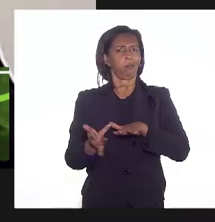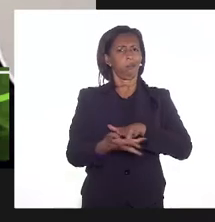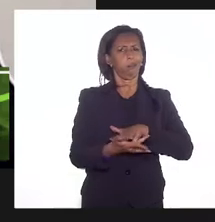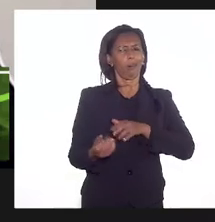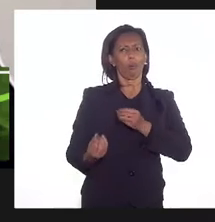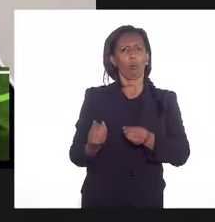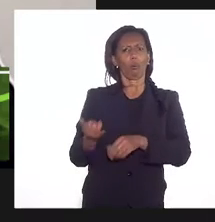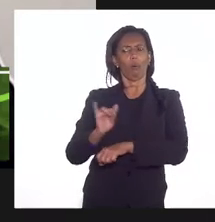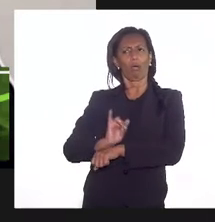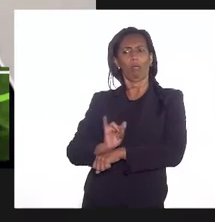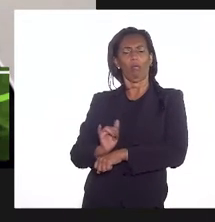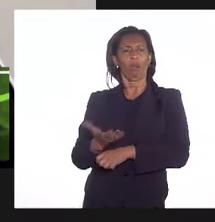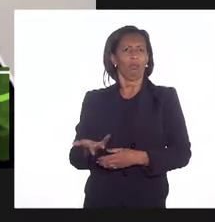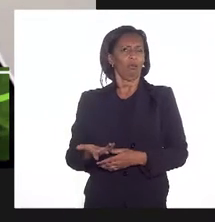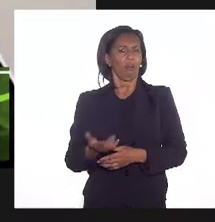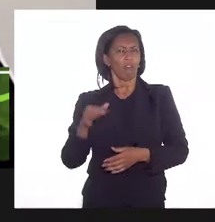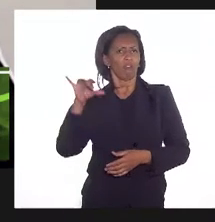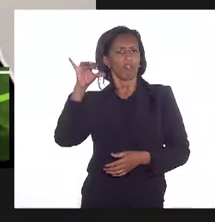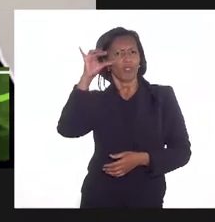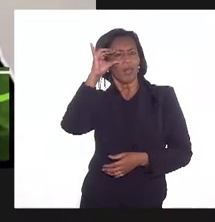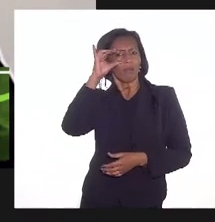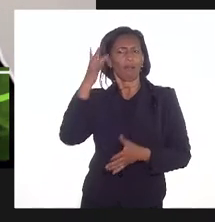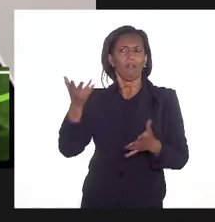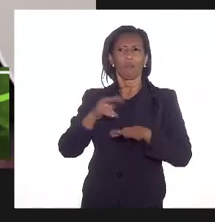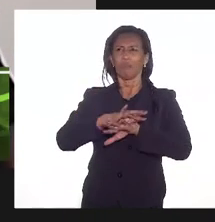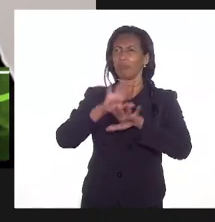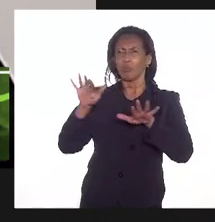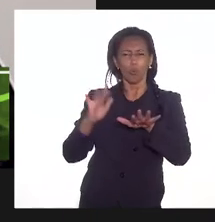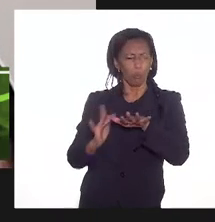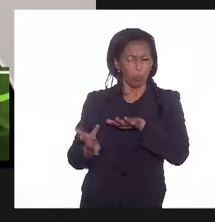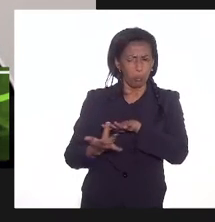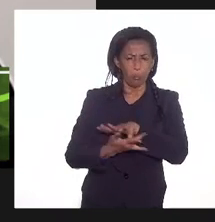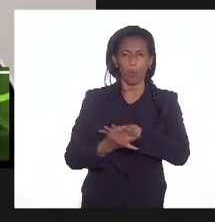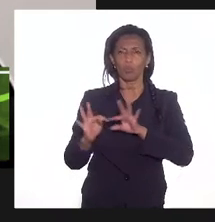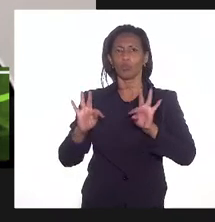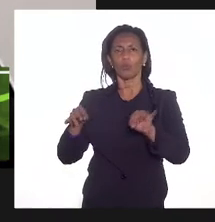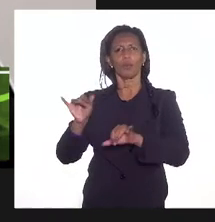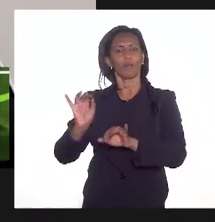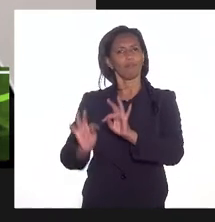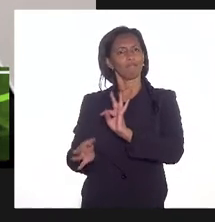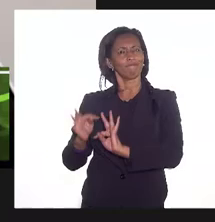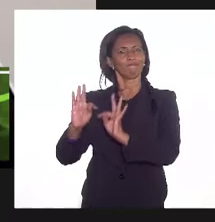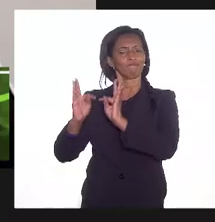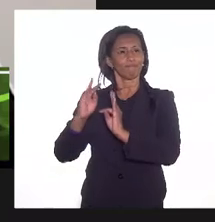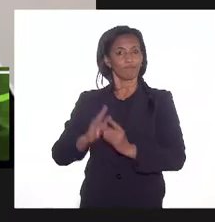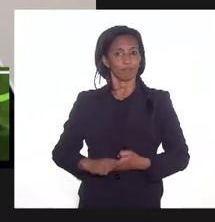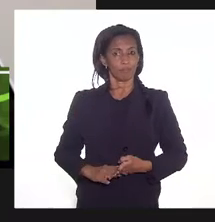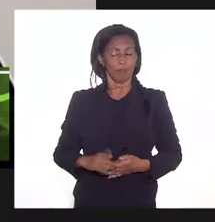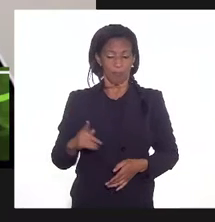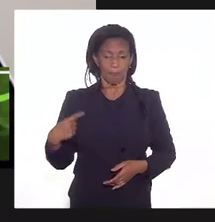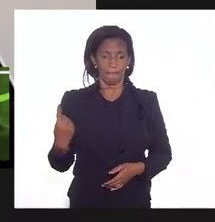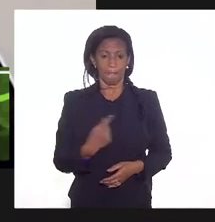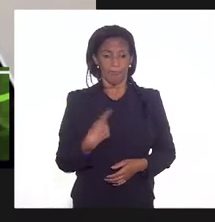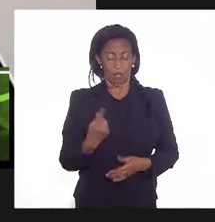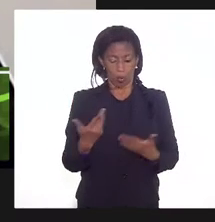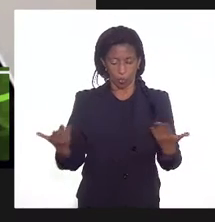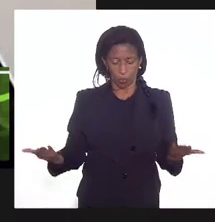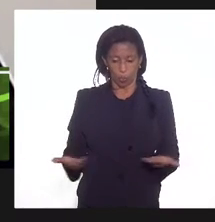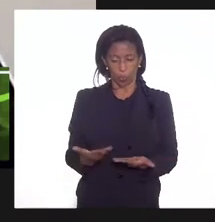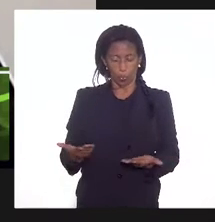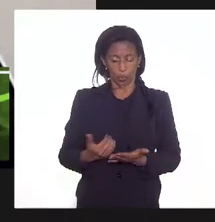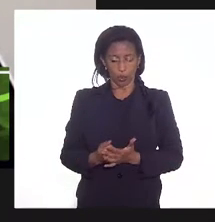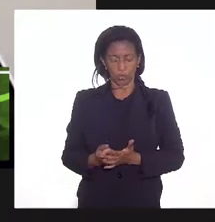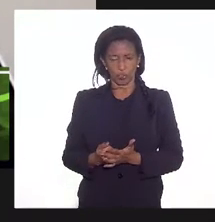youtube instagram todas essas tecnologias nós hoje estamos